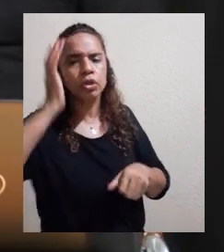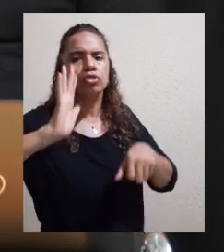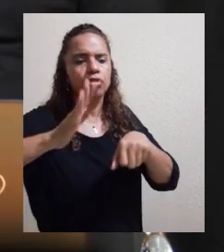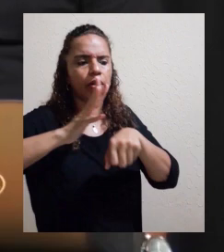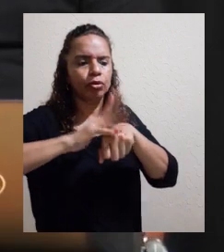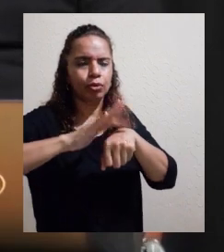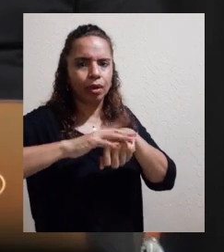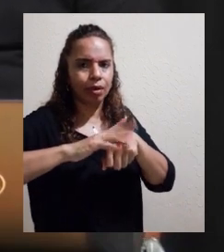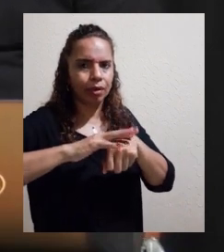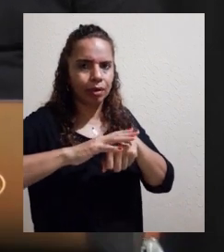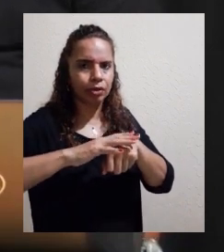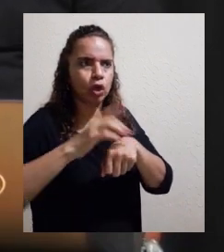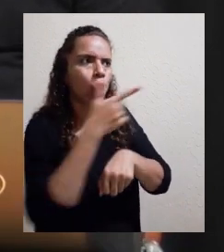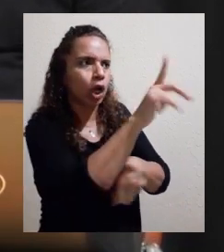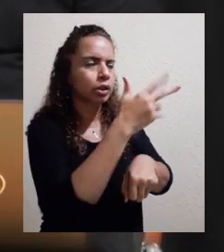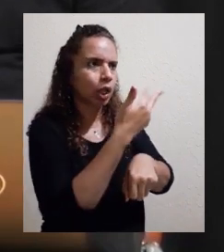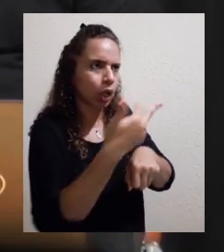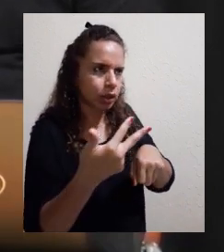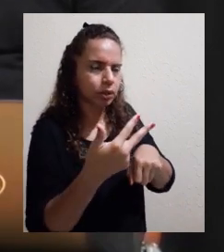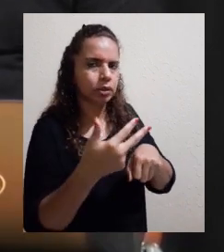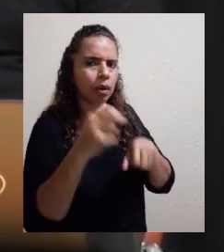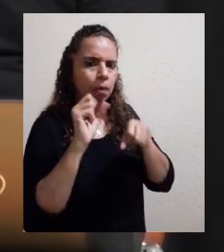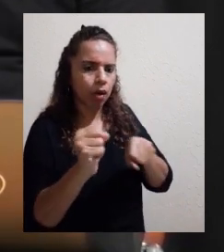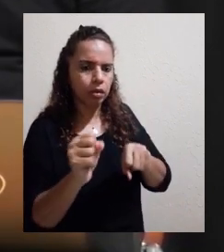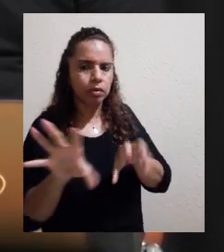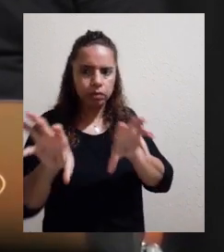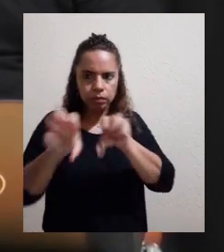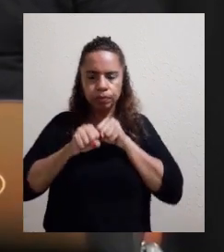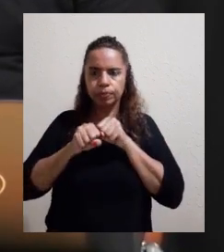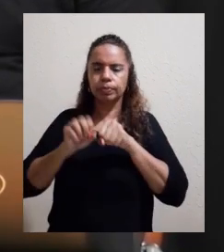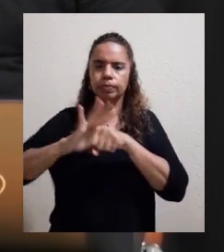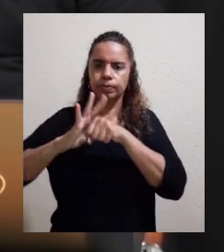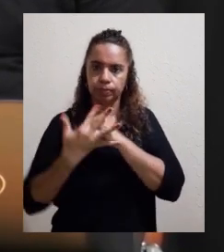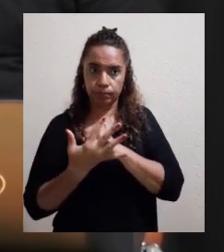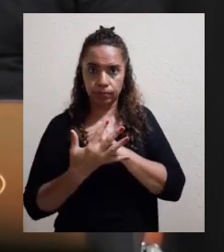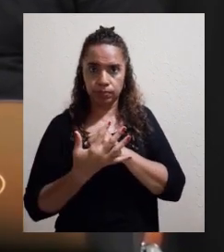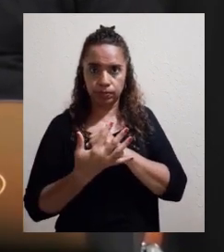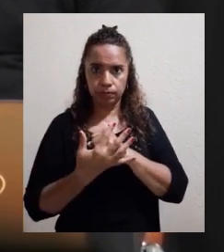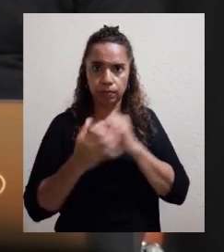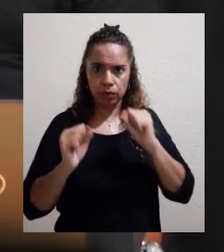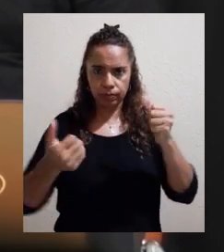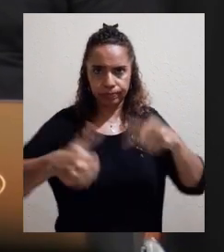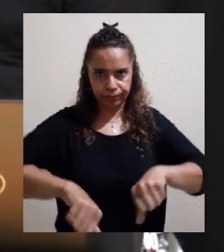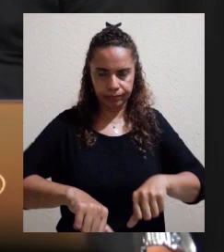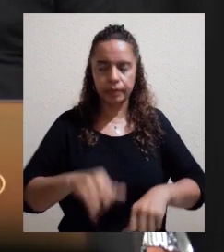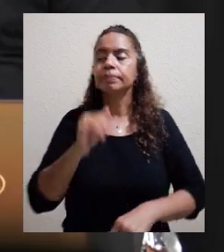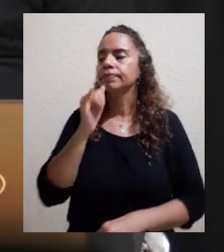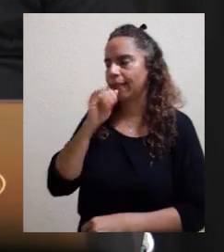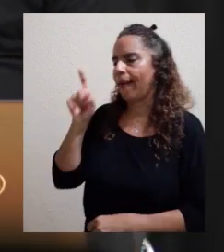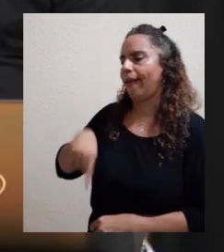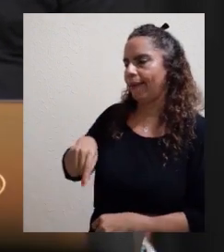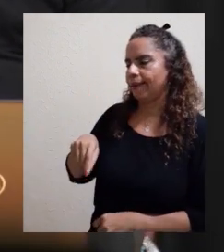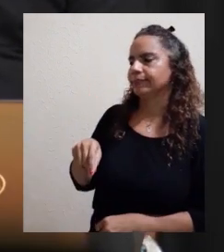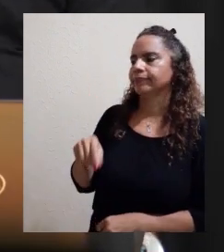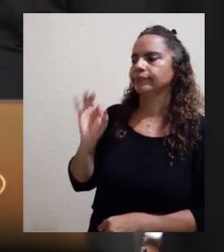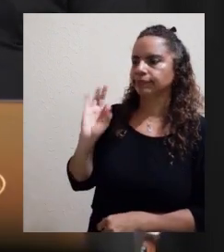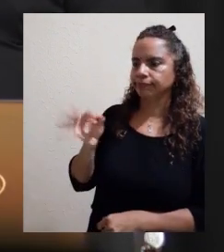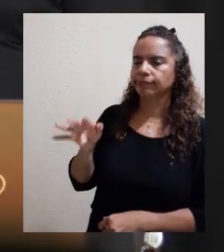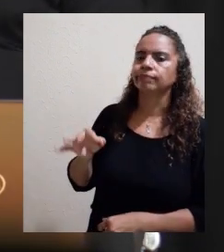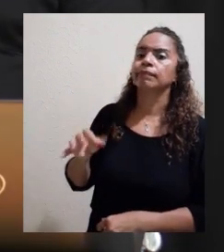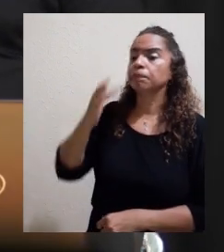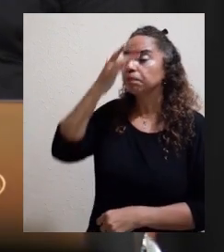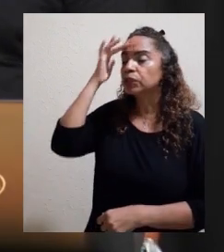já tem. Com certeza. Esse é um dos grandes problemas das doenças virais agudas, especialmente as respiratórias. É por isso que pessoas que têm doenças